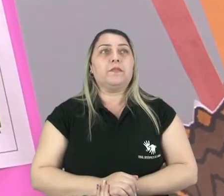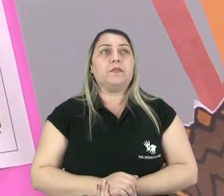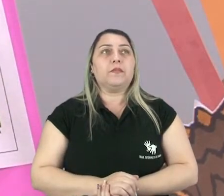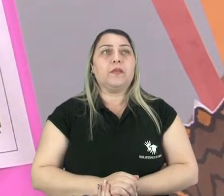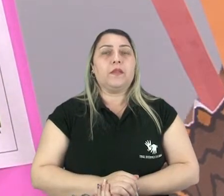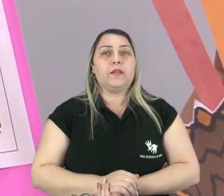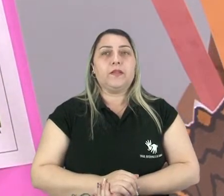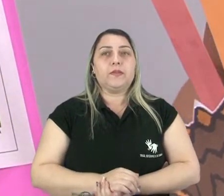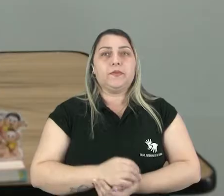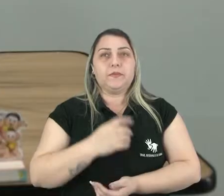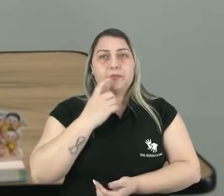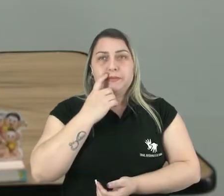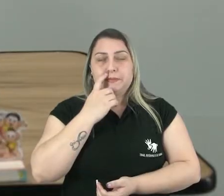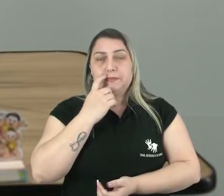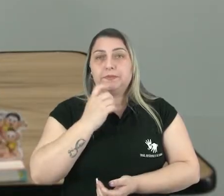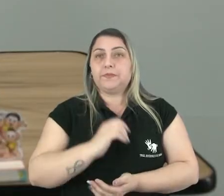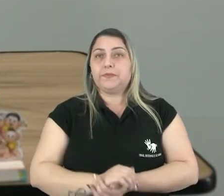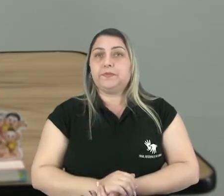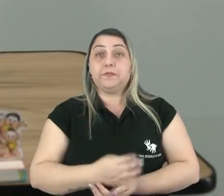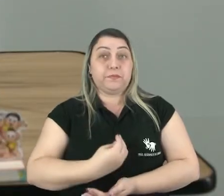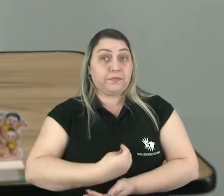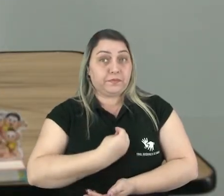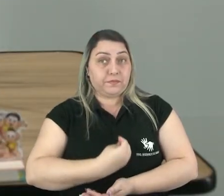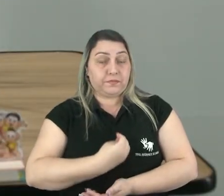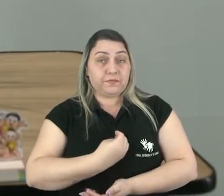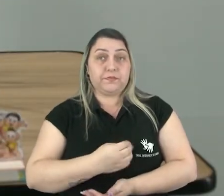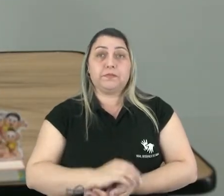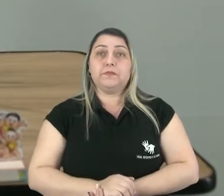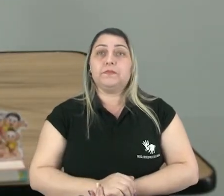3 personagens participaram dela.